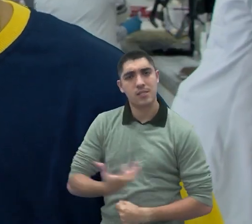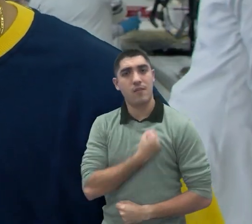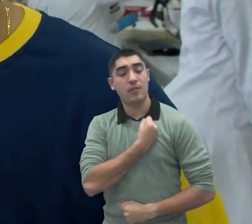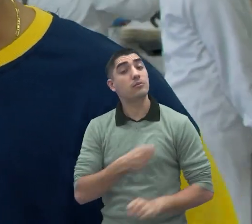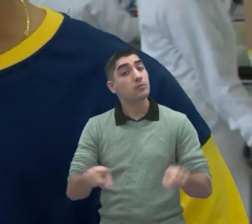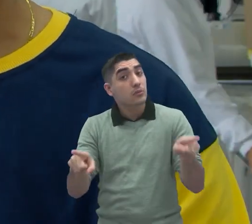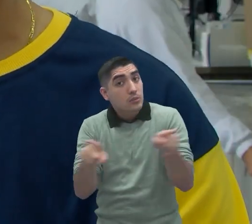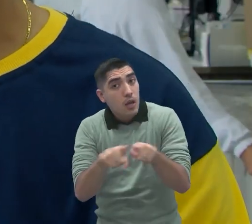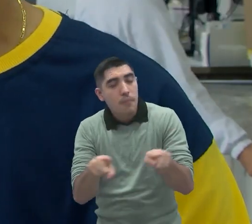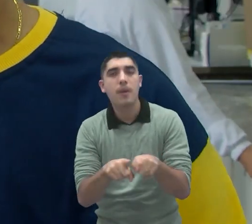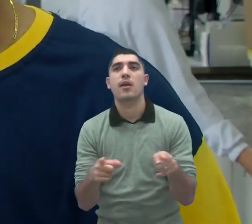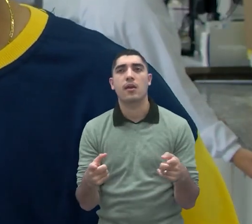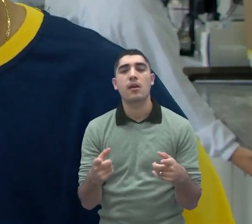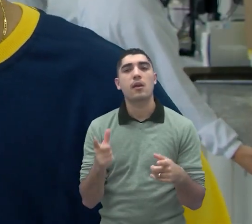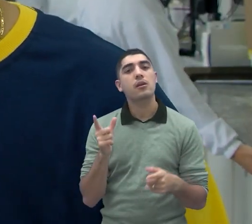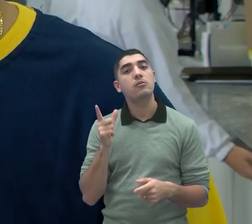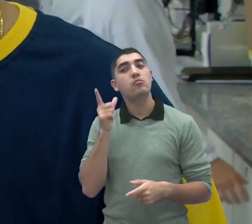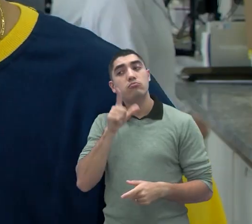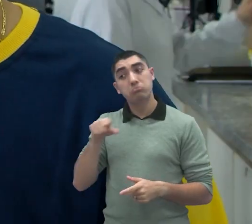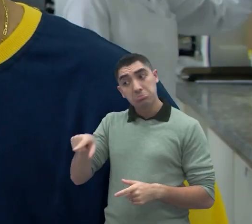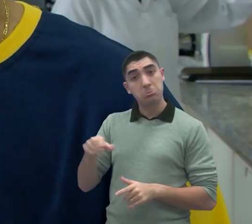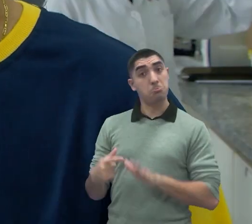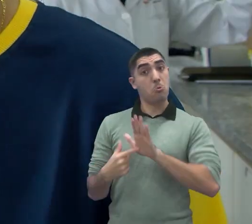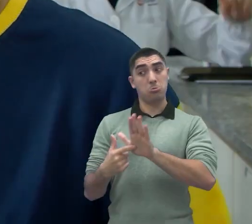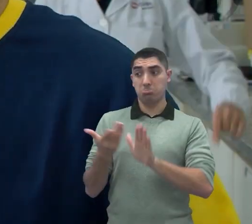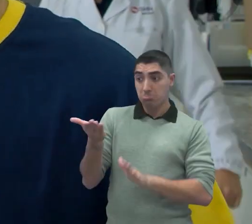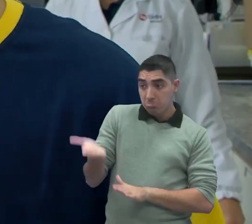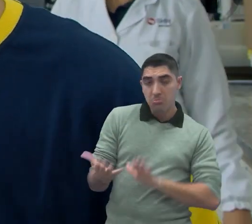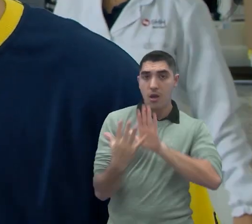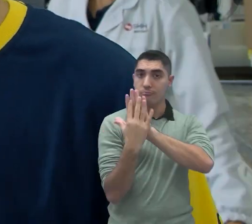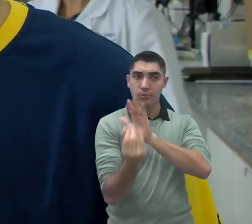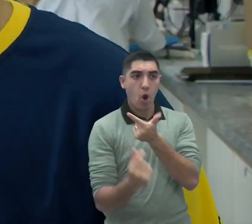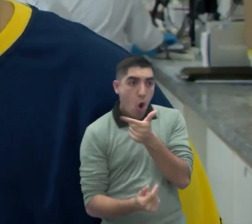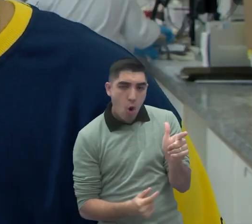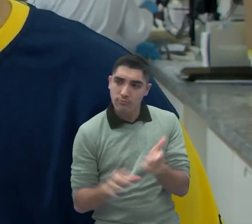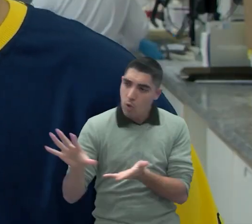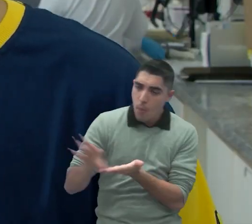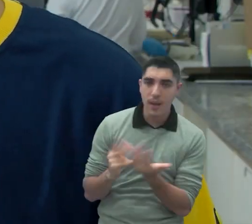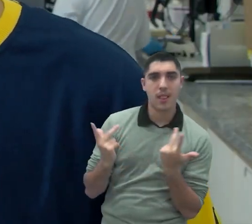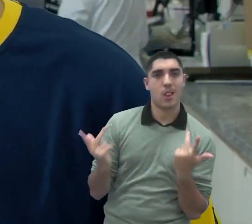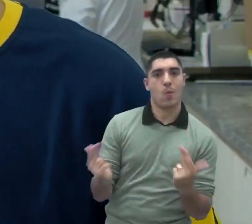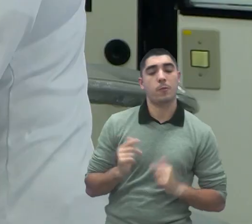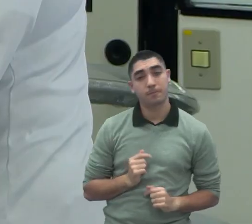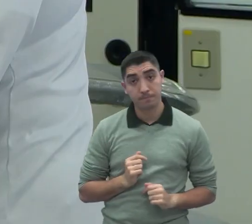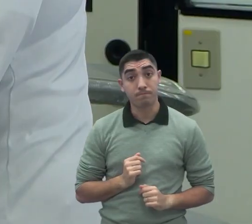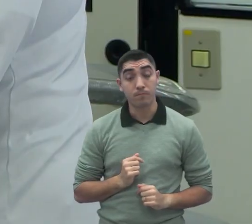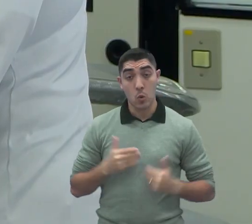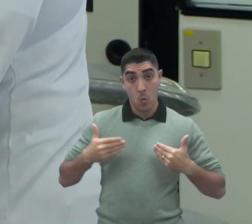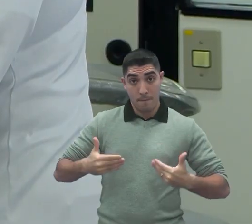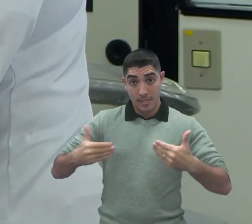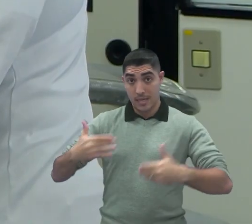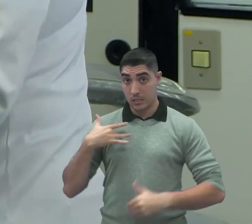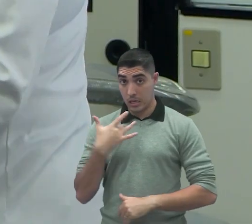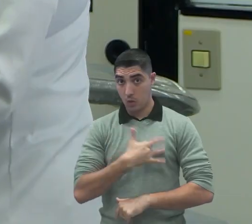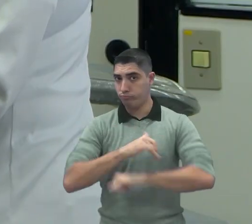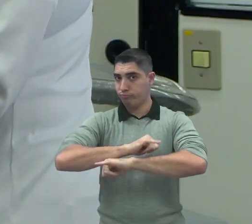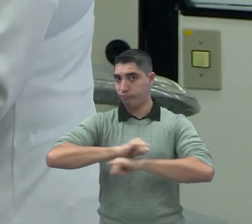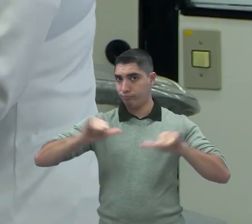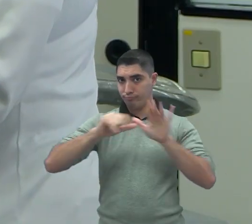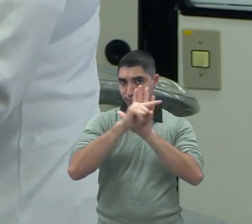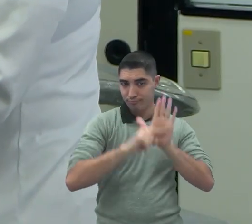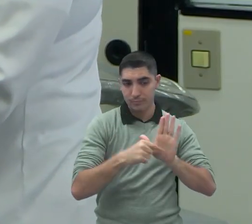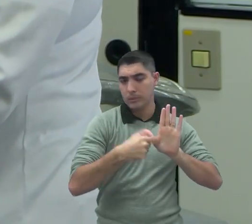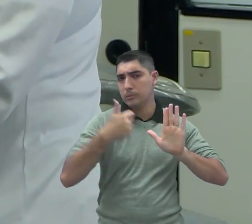mas também fazer com que eles sirvam de exemplo para aqueles que ainda não doam. De acordo com dados